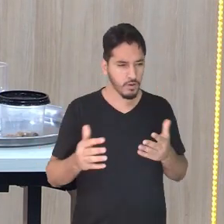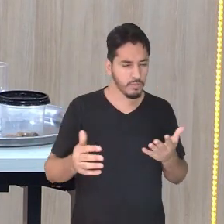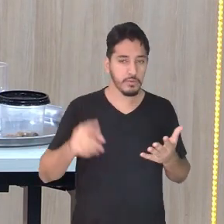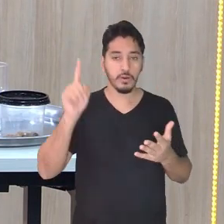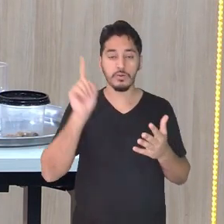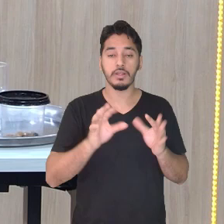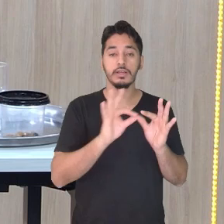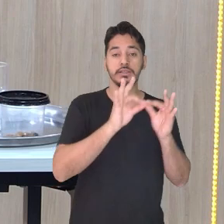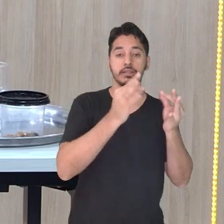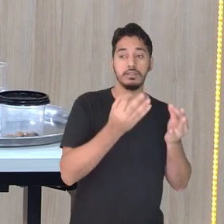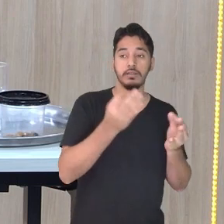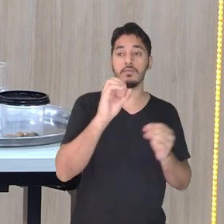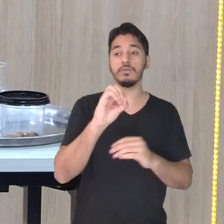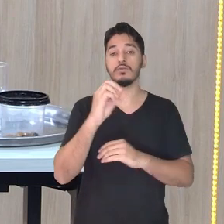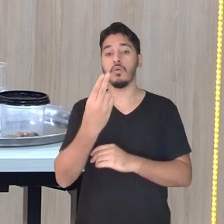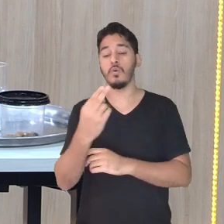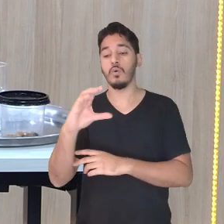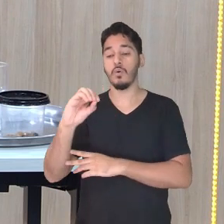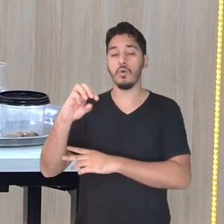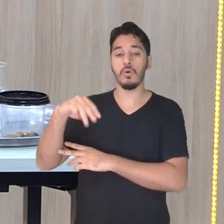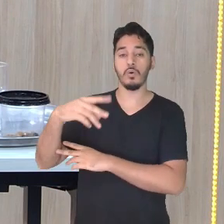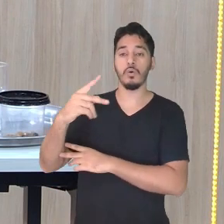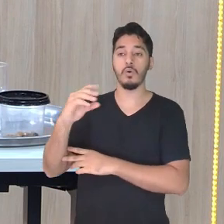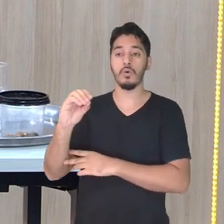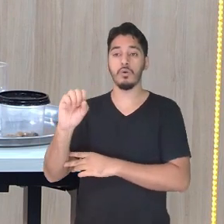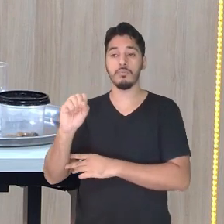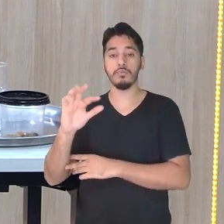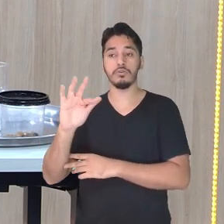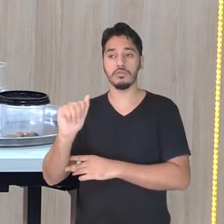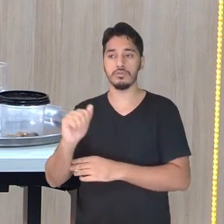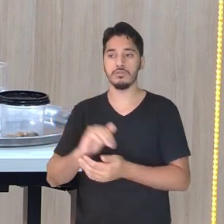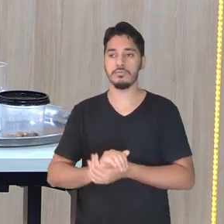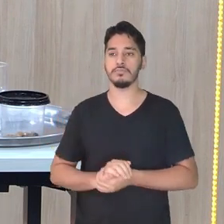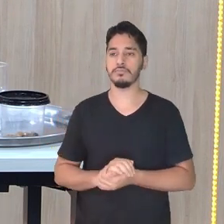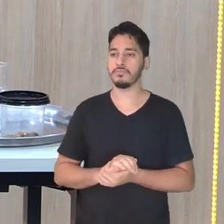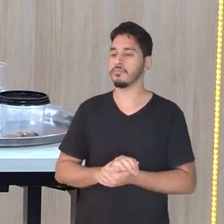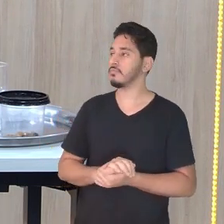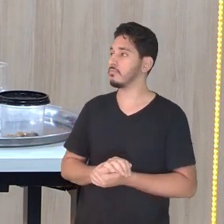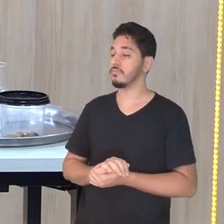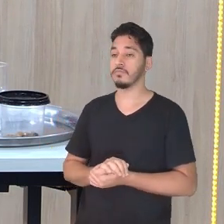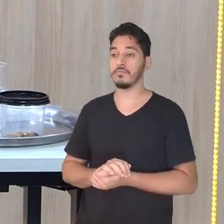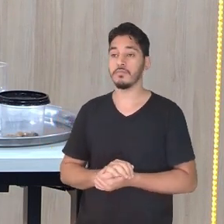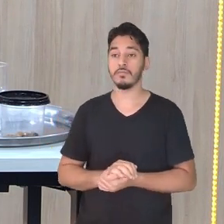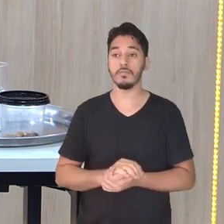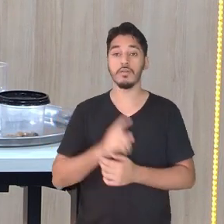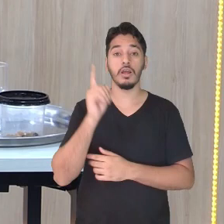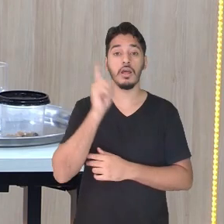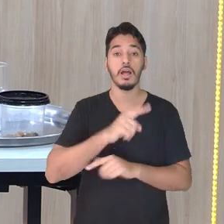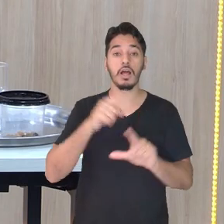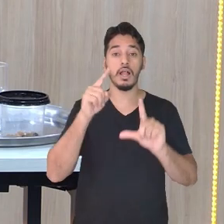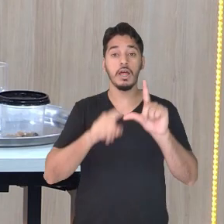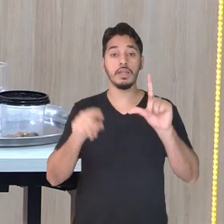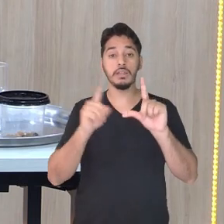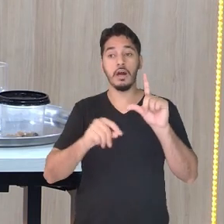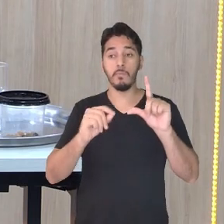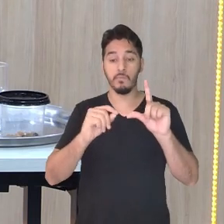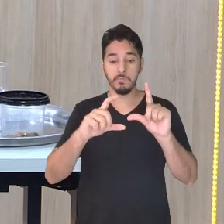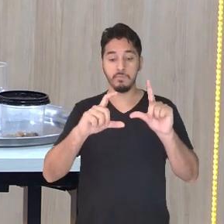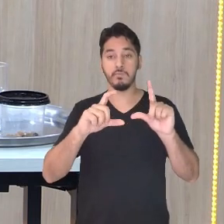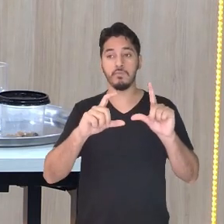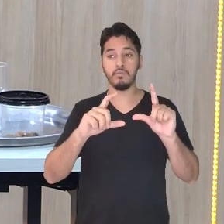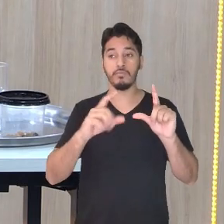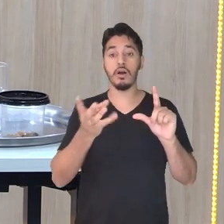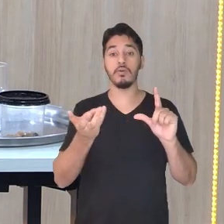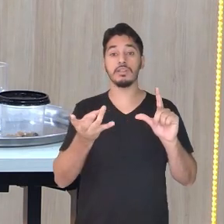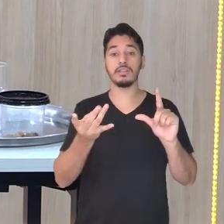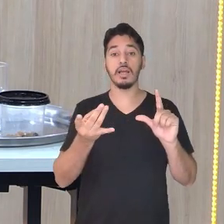uma substância simples ou composta? Mesmo que vocês não saibam o que é. É a presença de letra maiúscula. A quantidade de